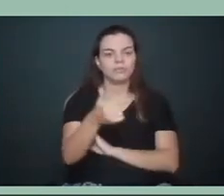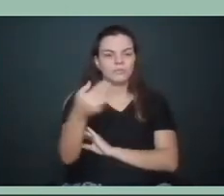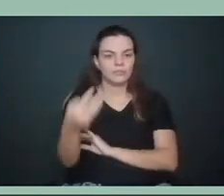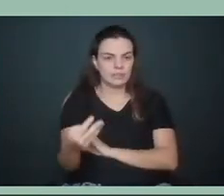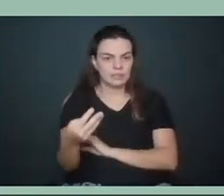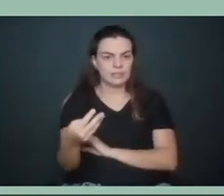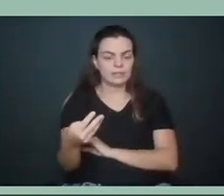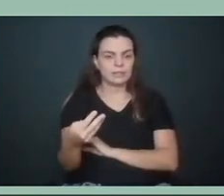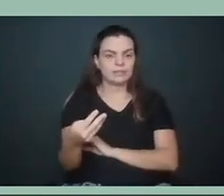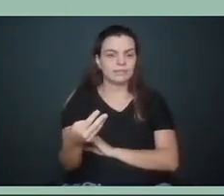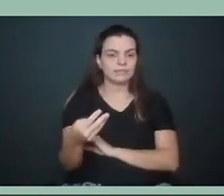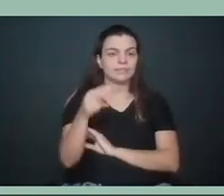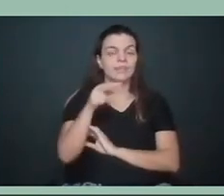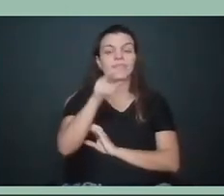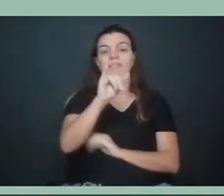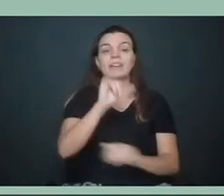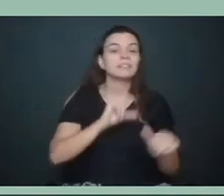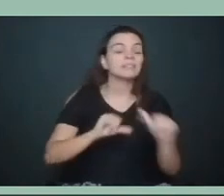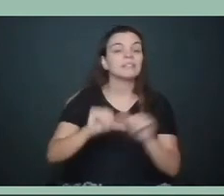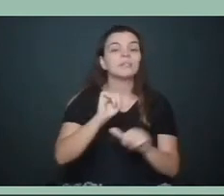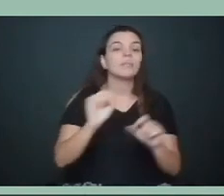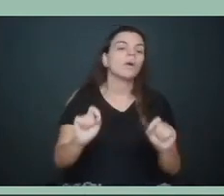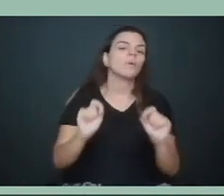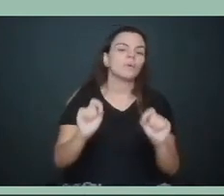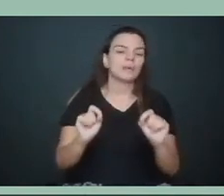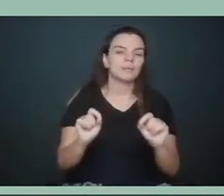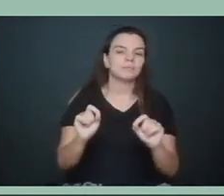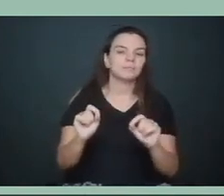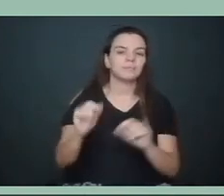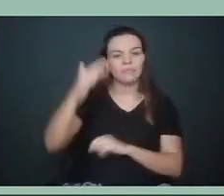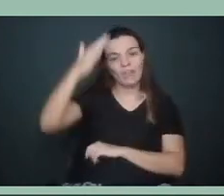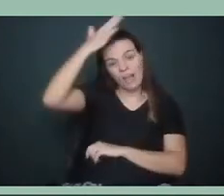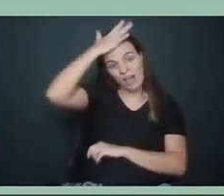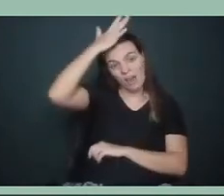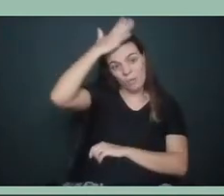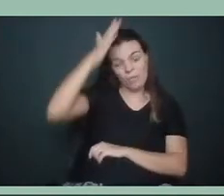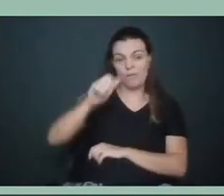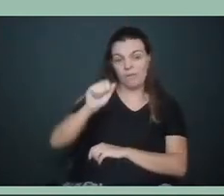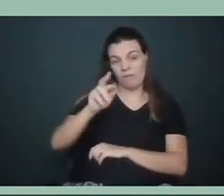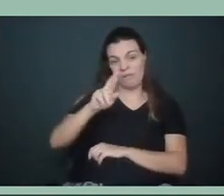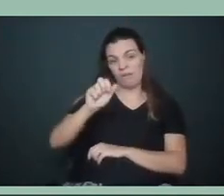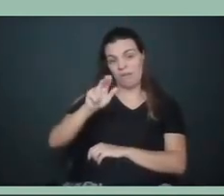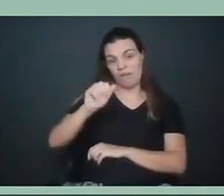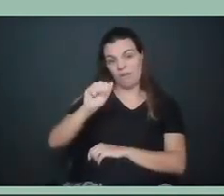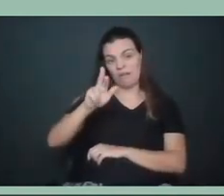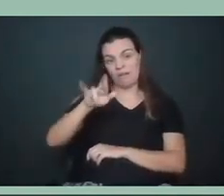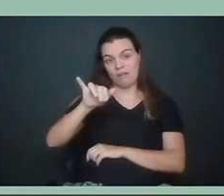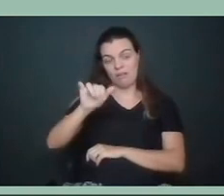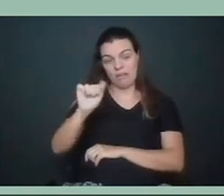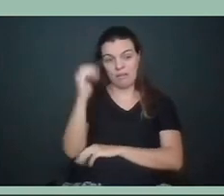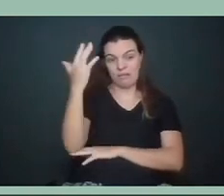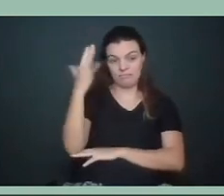vai transformar a nossa araucária angustifolia de uma planta odiada numa planta abençoada. Por